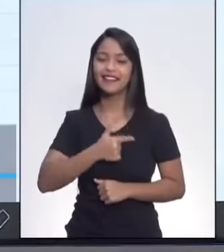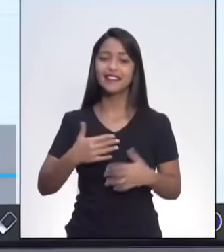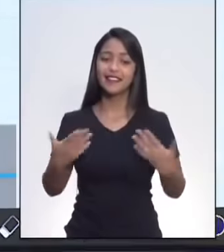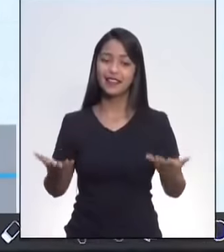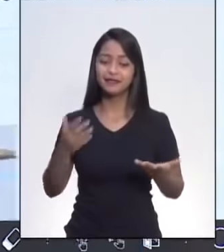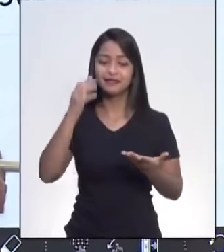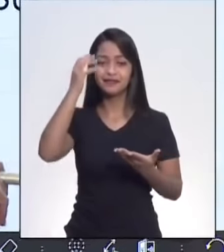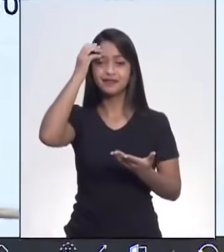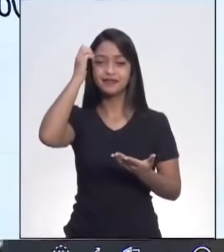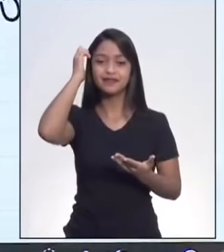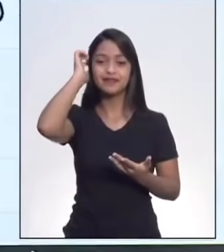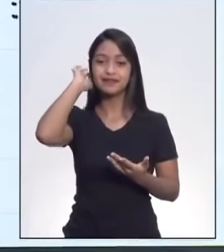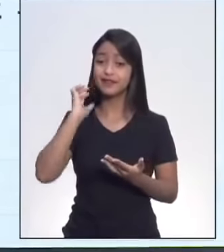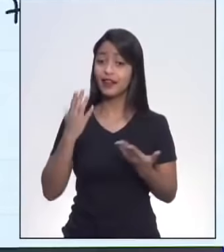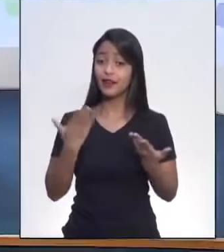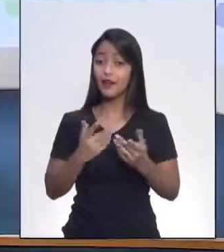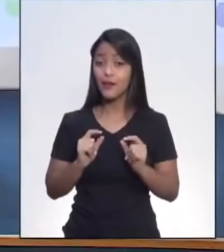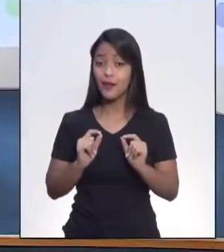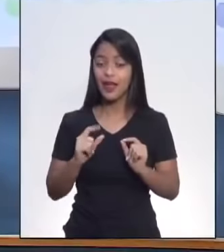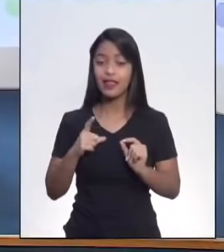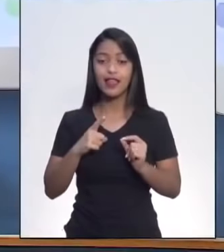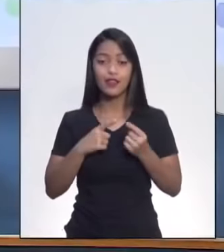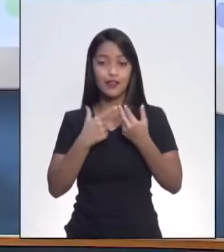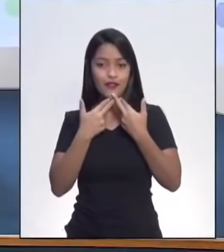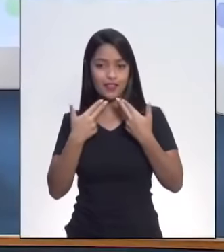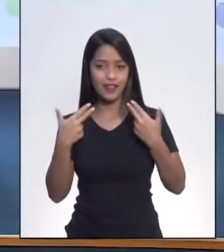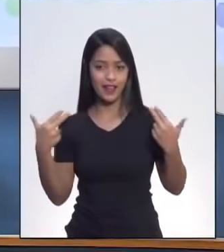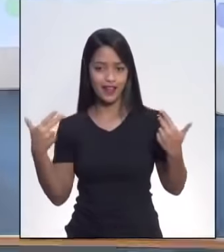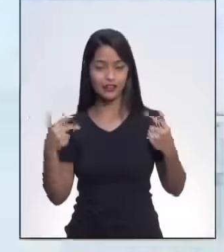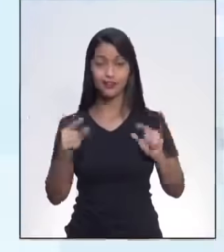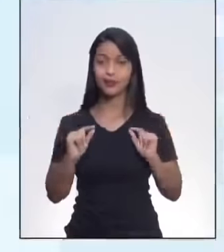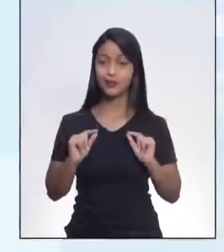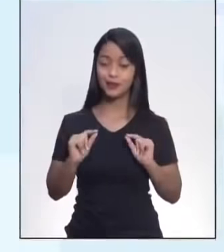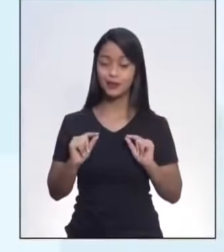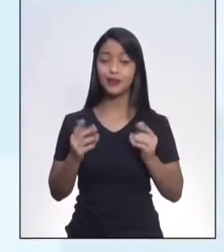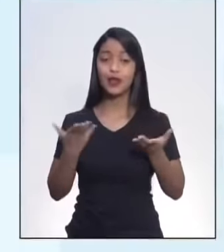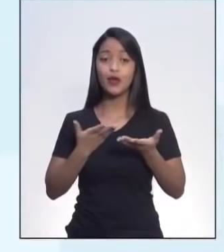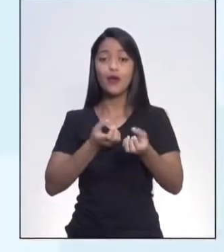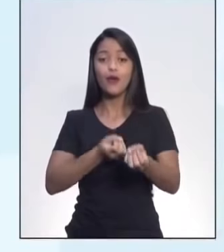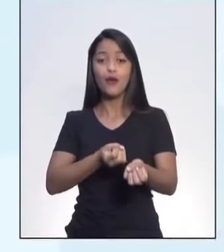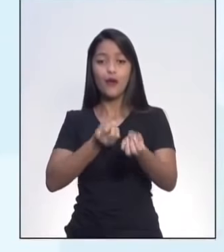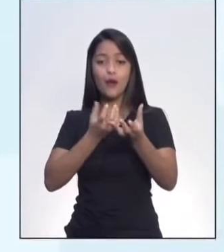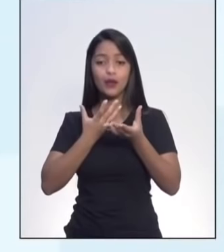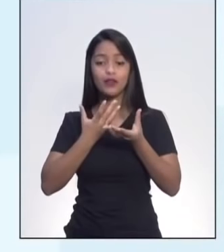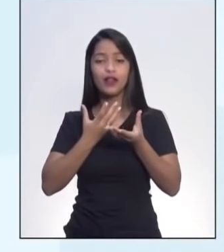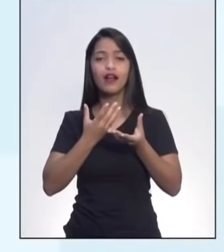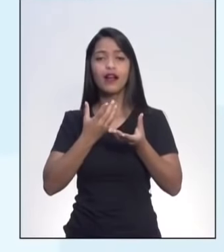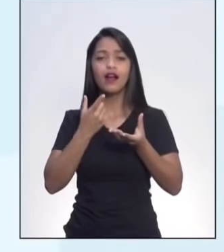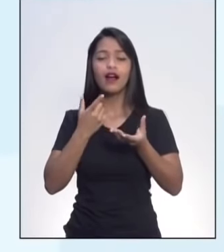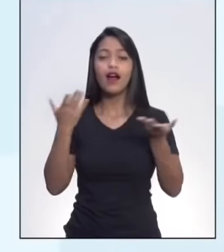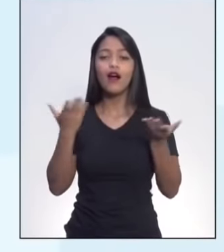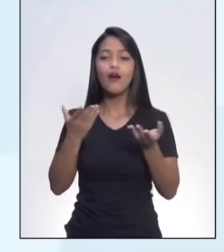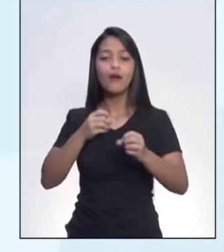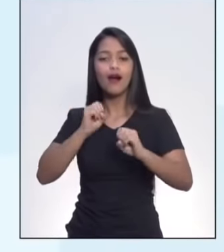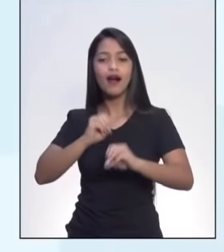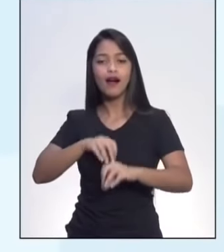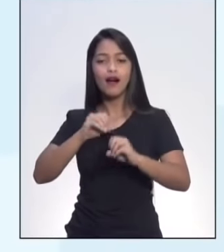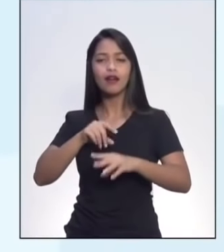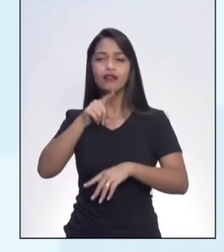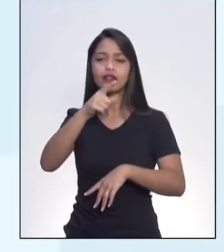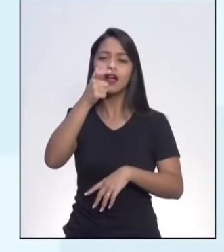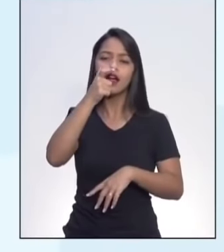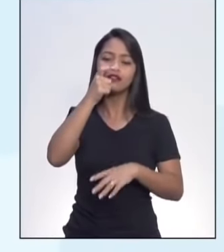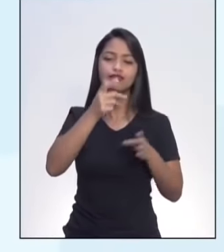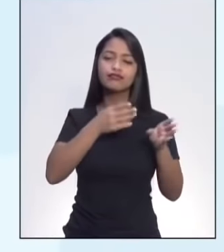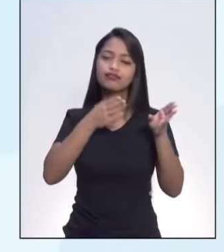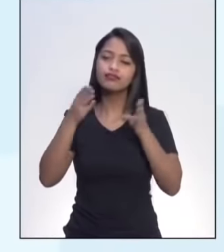lá. Agora o que acontece? Temos uma novidade para eles, né, Alessandra? Conte pra gente o que você achou da aula que acabou de assistir, tá